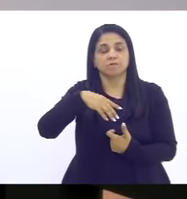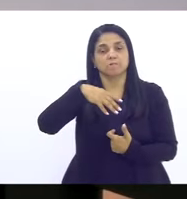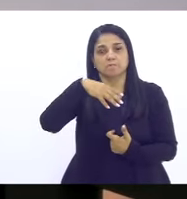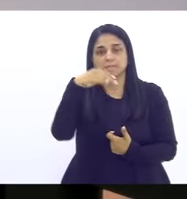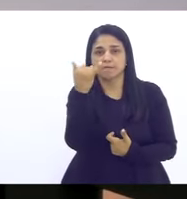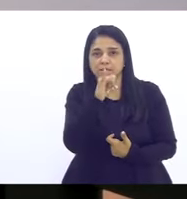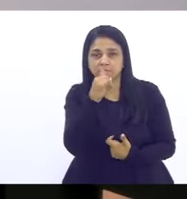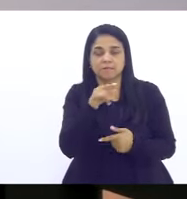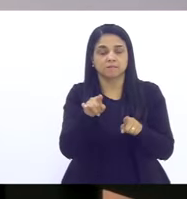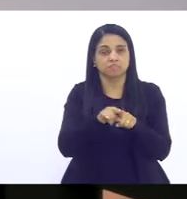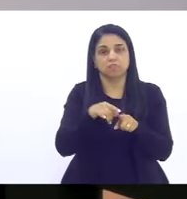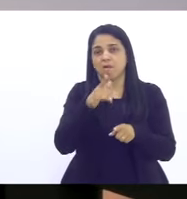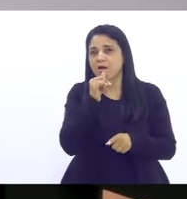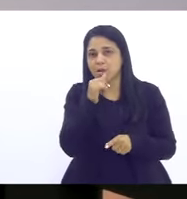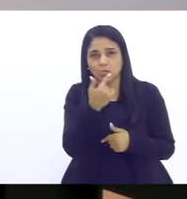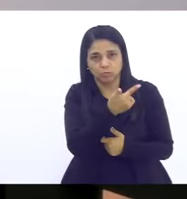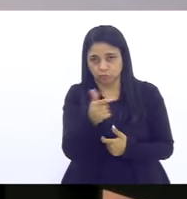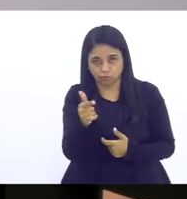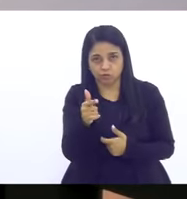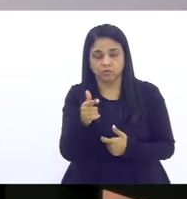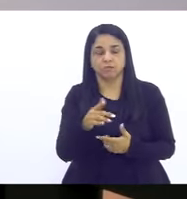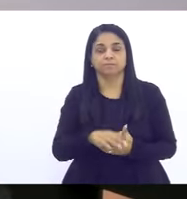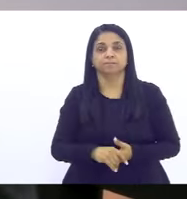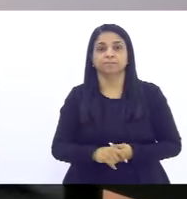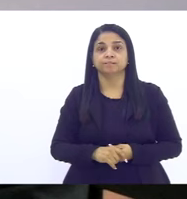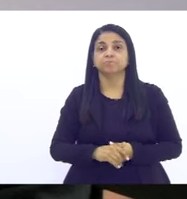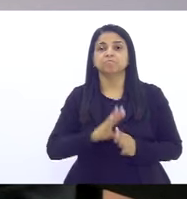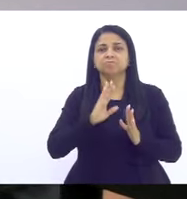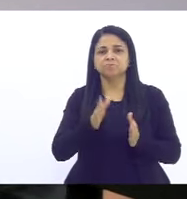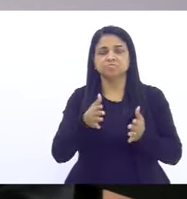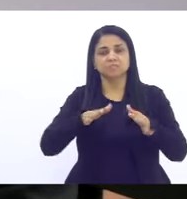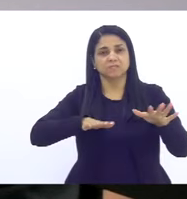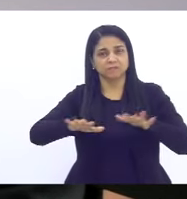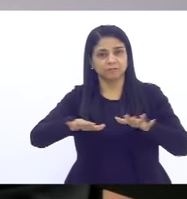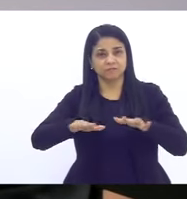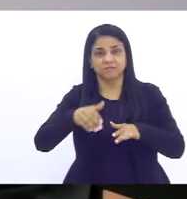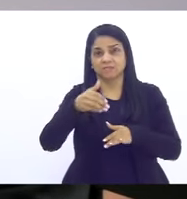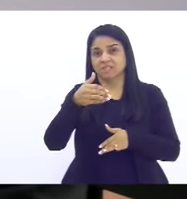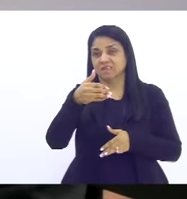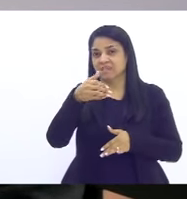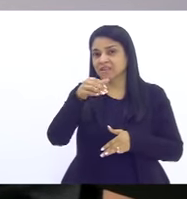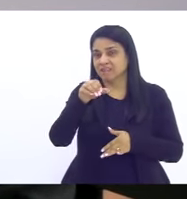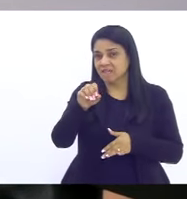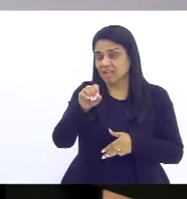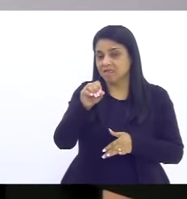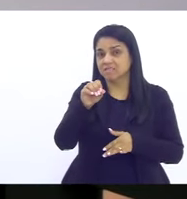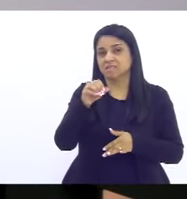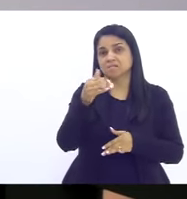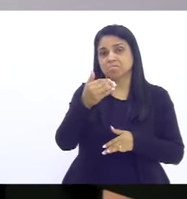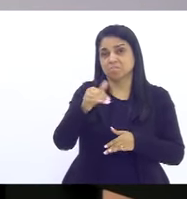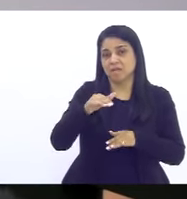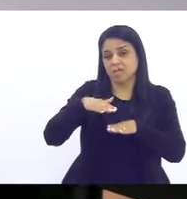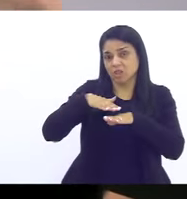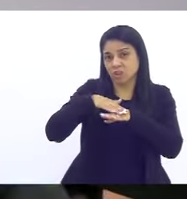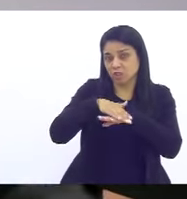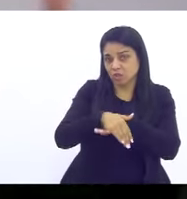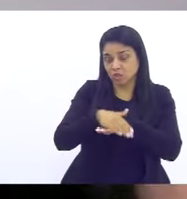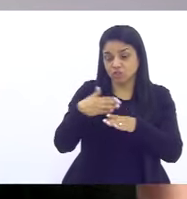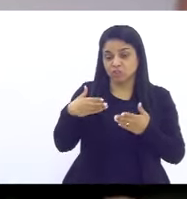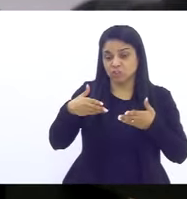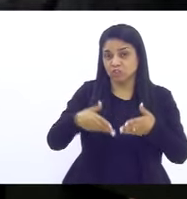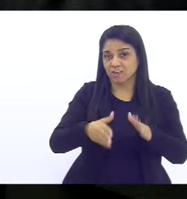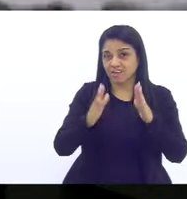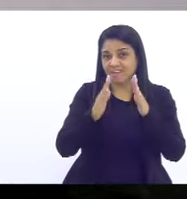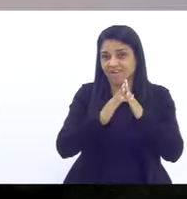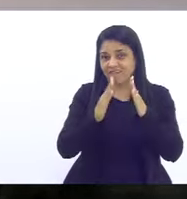professor. E a gente tinha ali feito já naquele movimento, 10h30 da noite, chegando em casa sozinho, desesperado de estar vivendo o mesmo